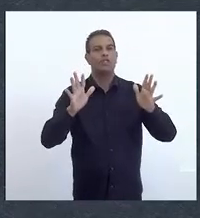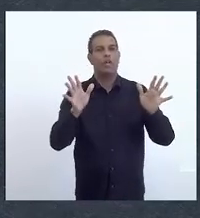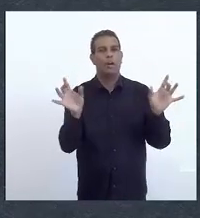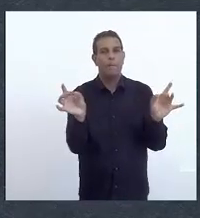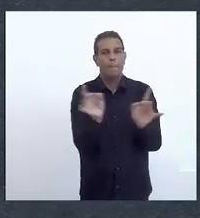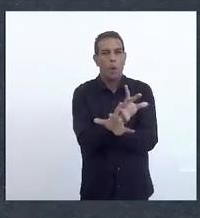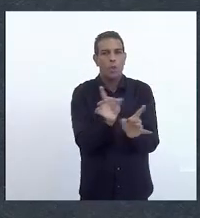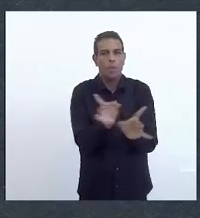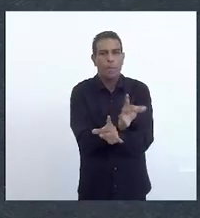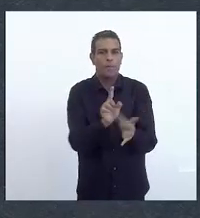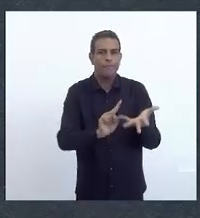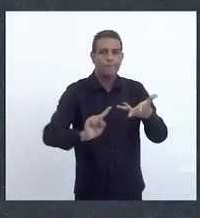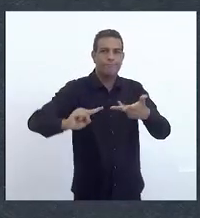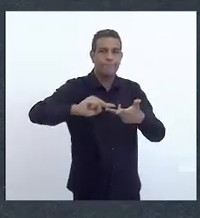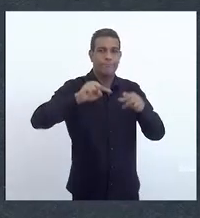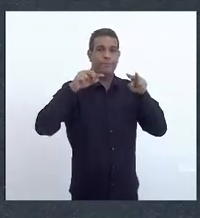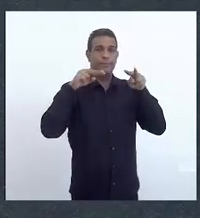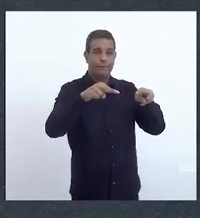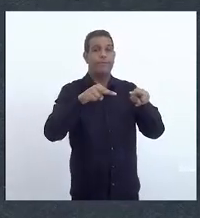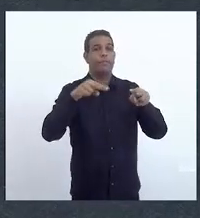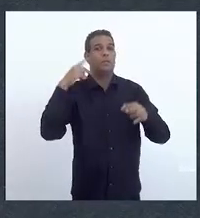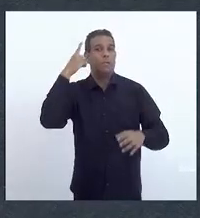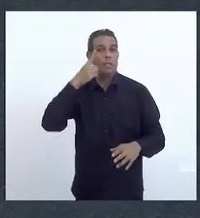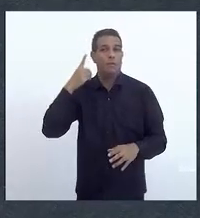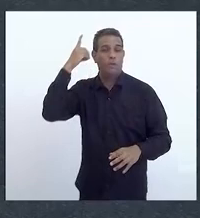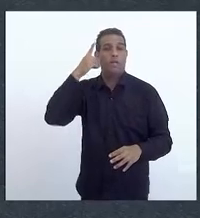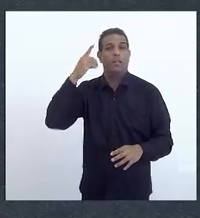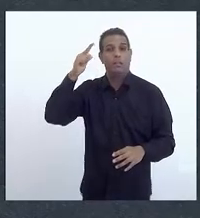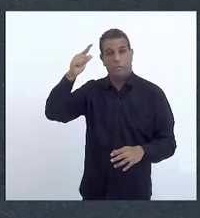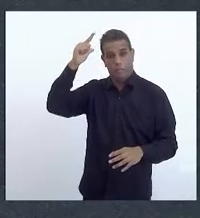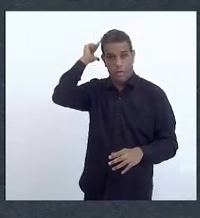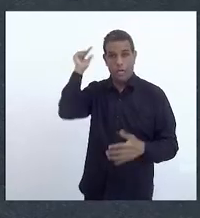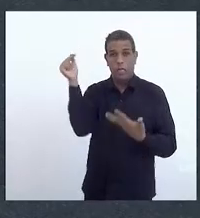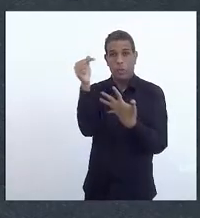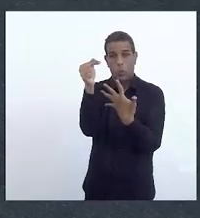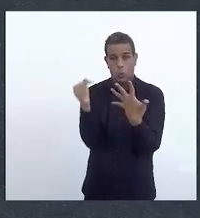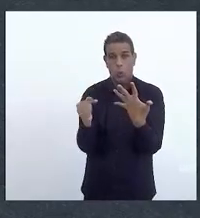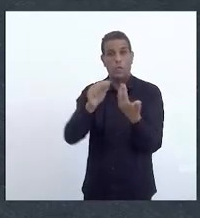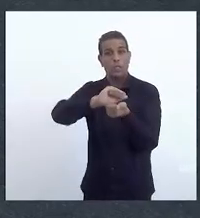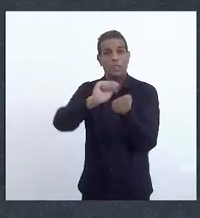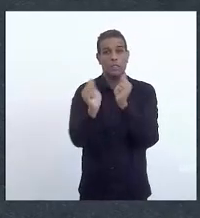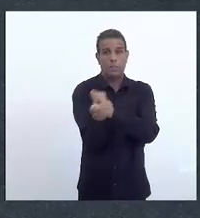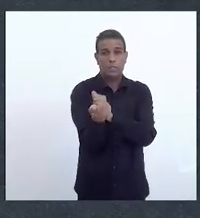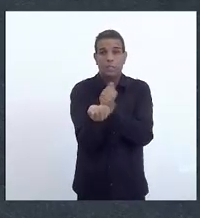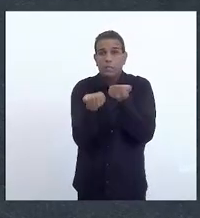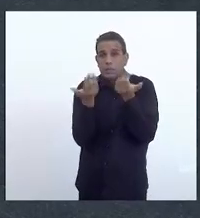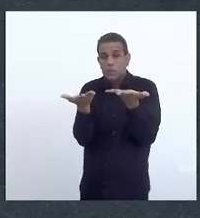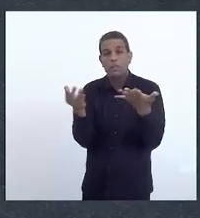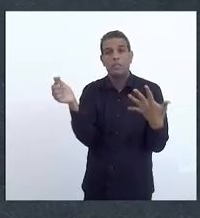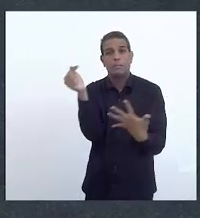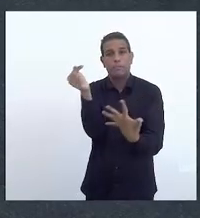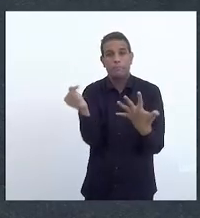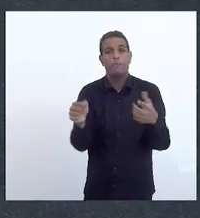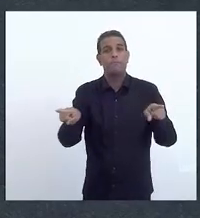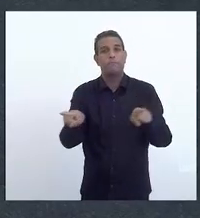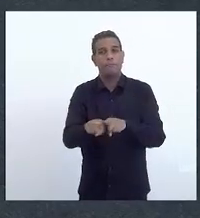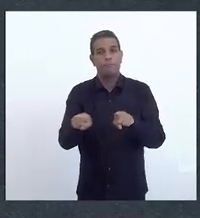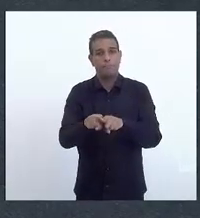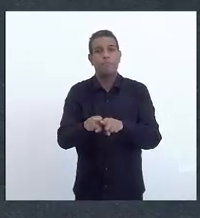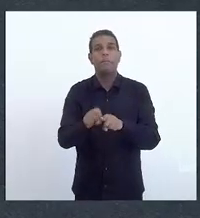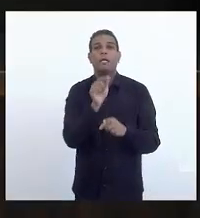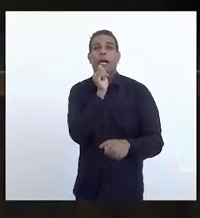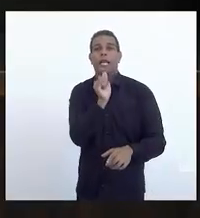existente. Então, o que o deputado Carlos Mink coloca é que o senhor que tinha que adaptar o parecer original da CCJ... Remeter à